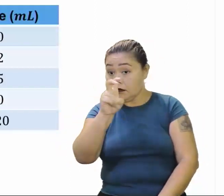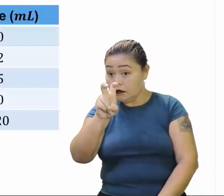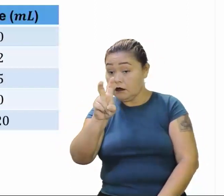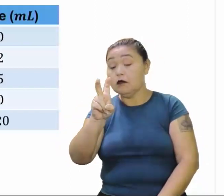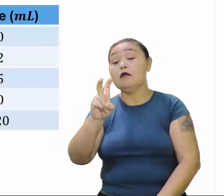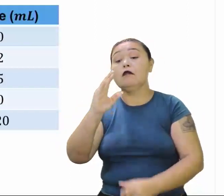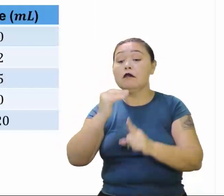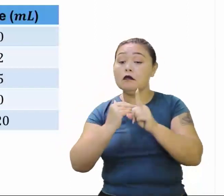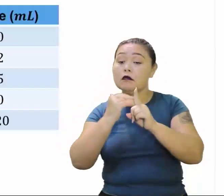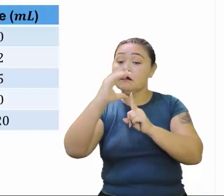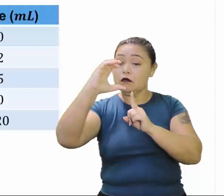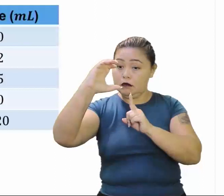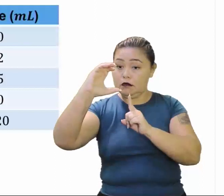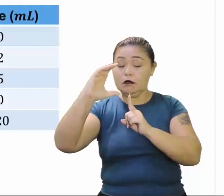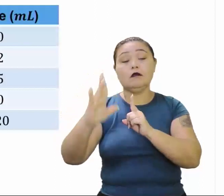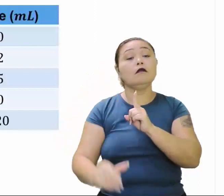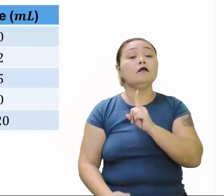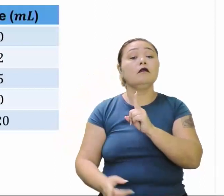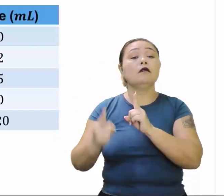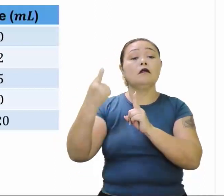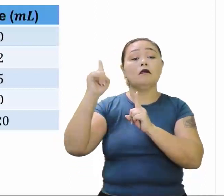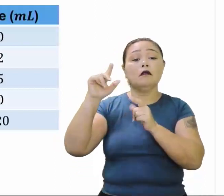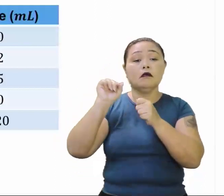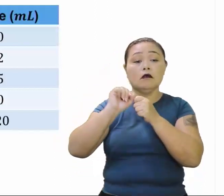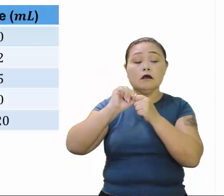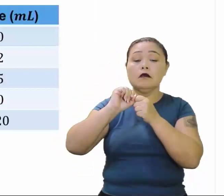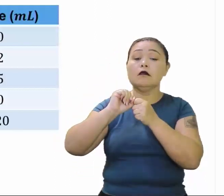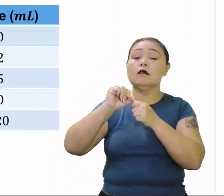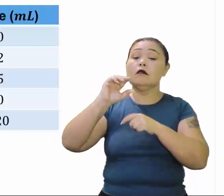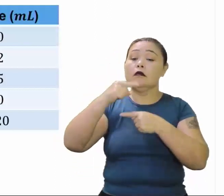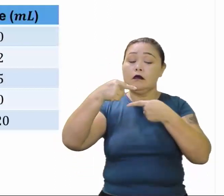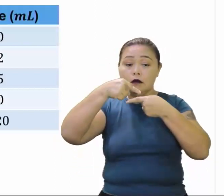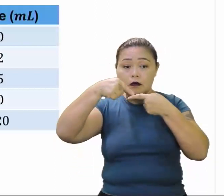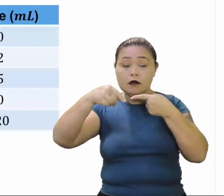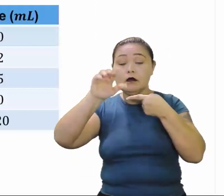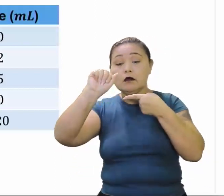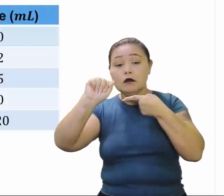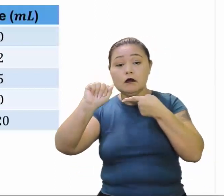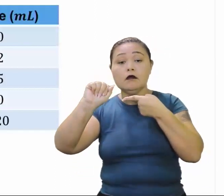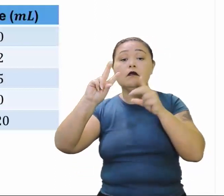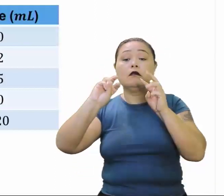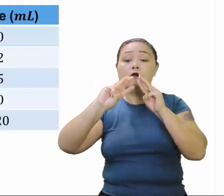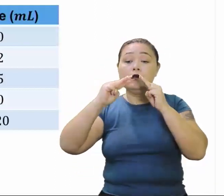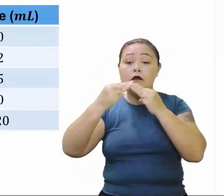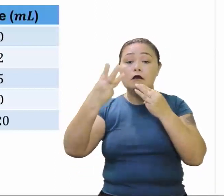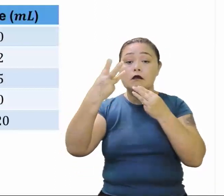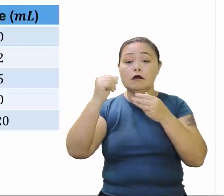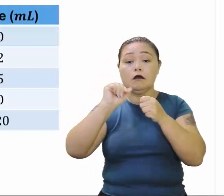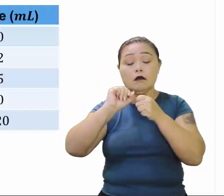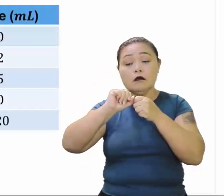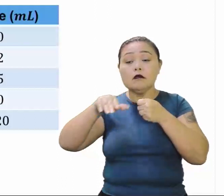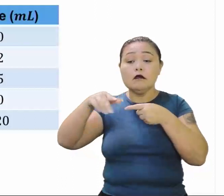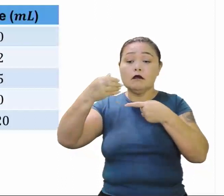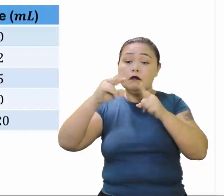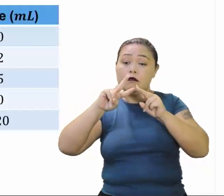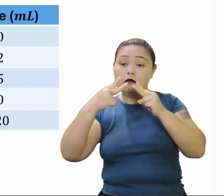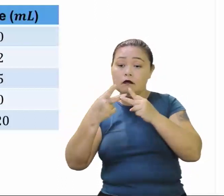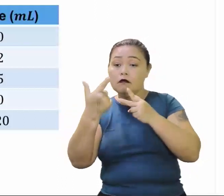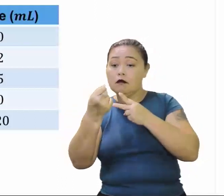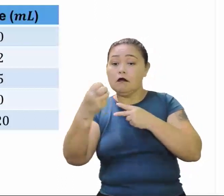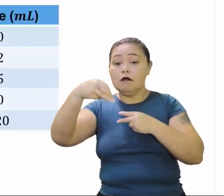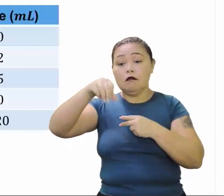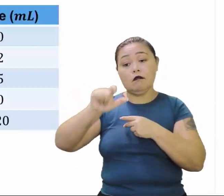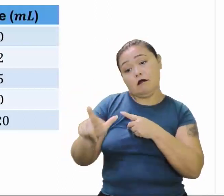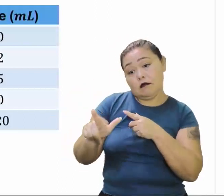seja, a marca do creme dental A tem massa de 30 gramas, ocupando o volume de 20 mililitros.